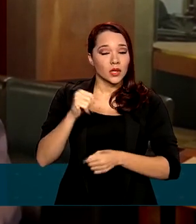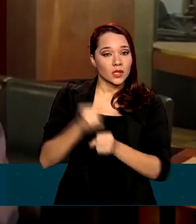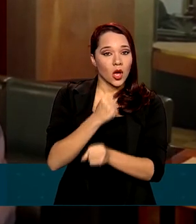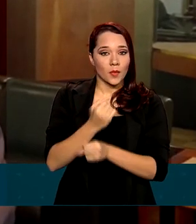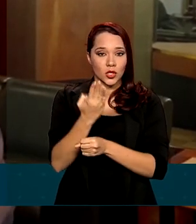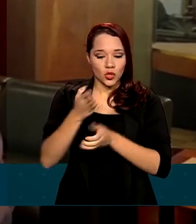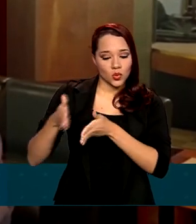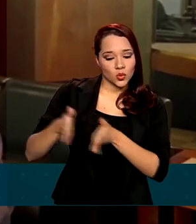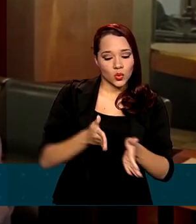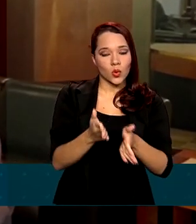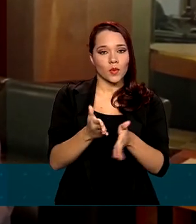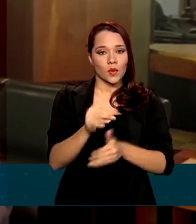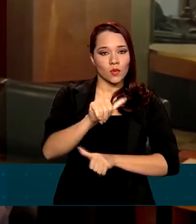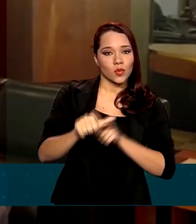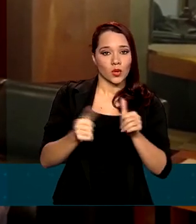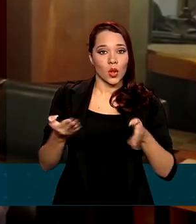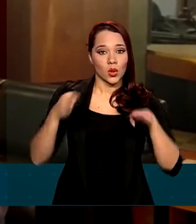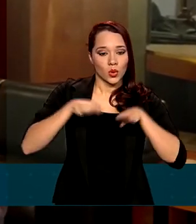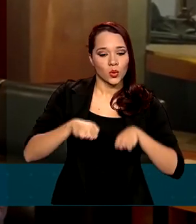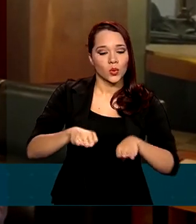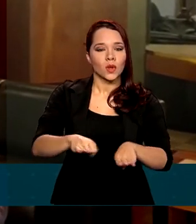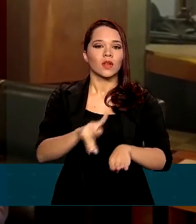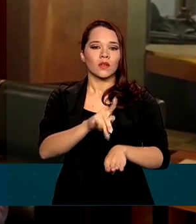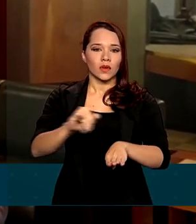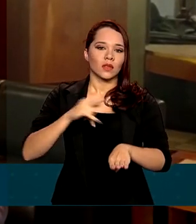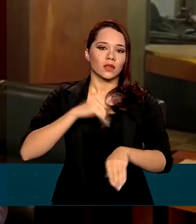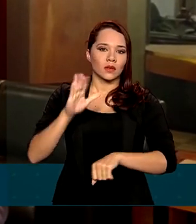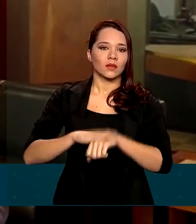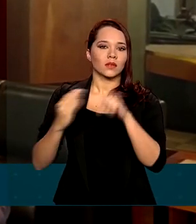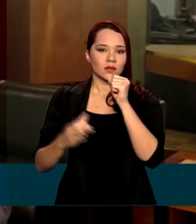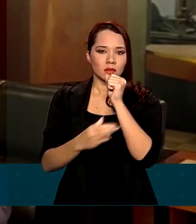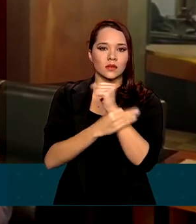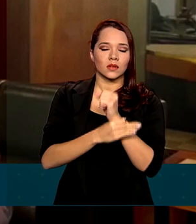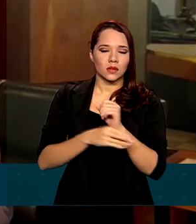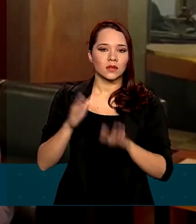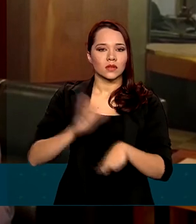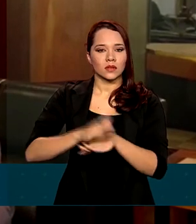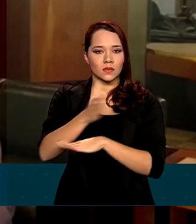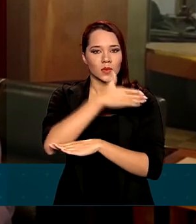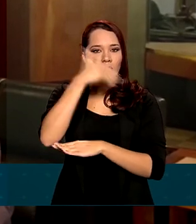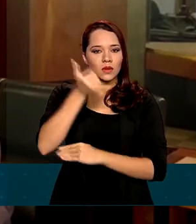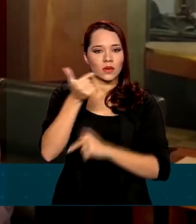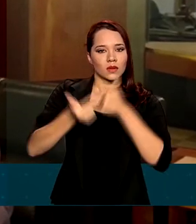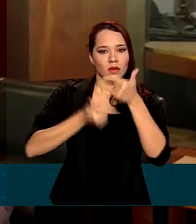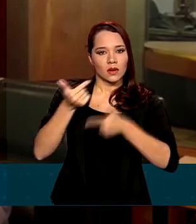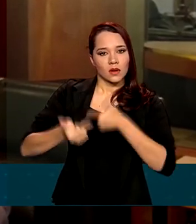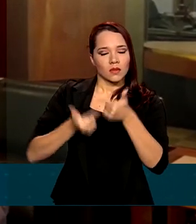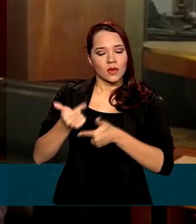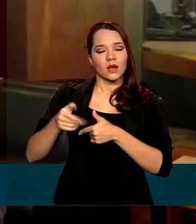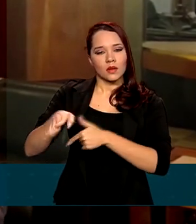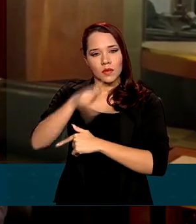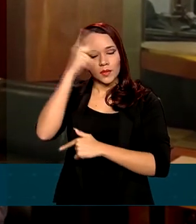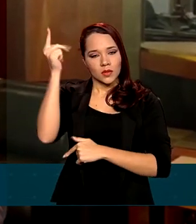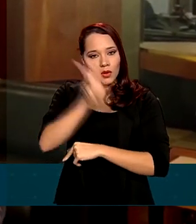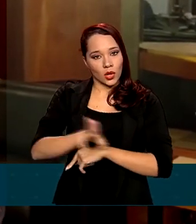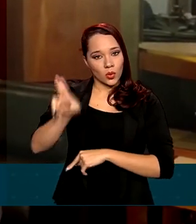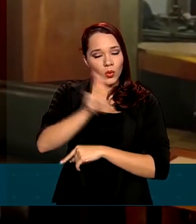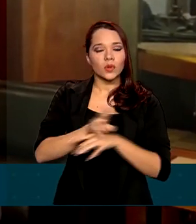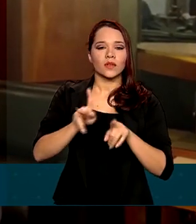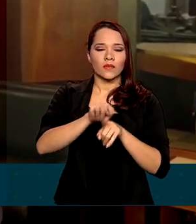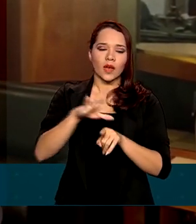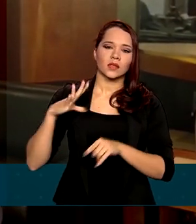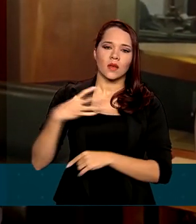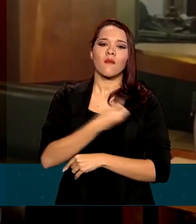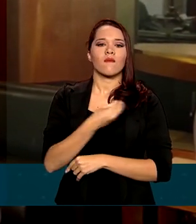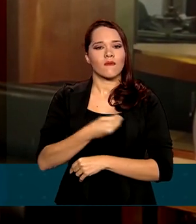vai proporcionar segurança, vai proporcionar melhoria do serviço prestado ao usuário, vai salvar vidas,